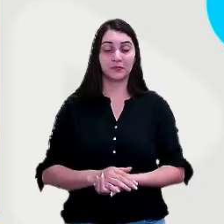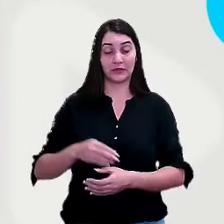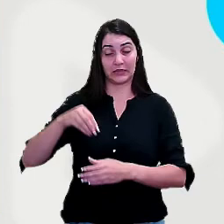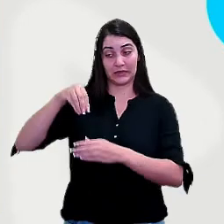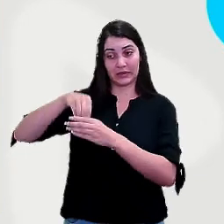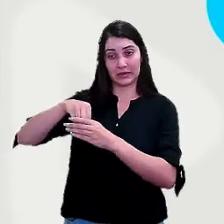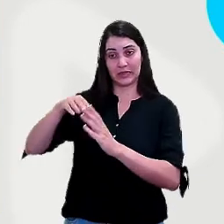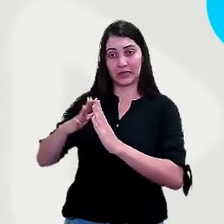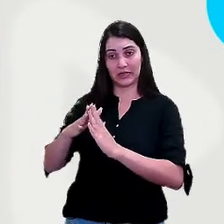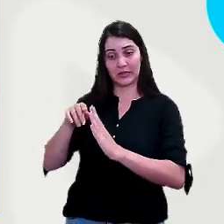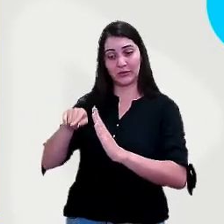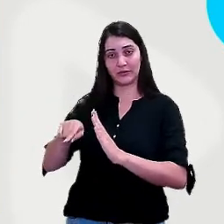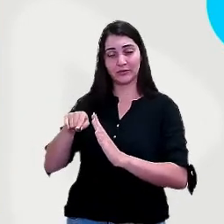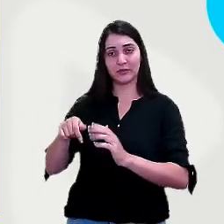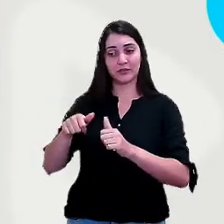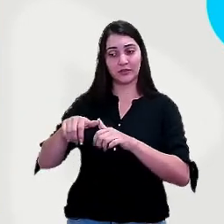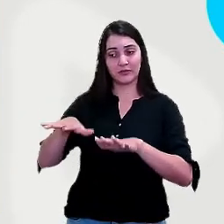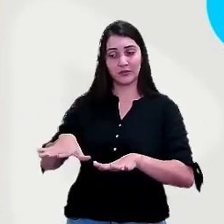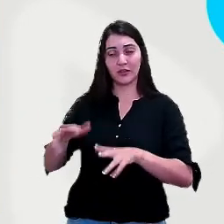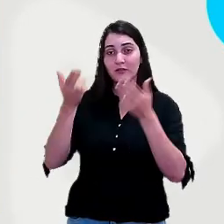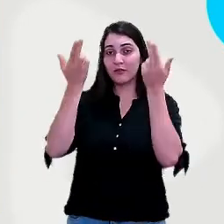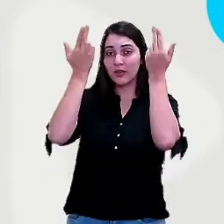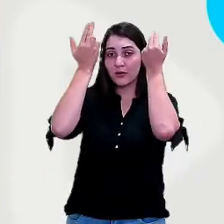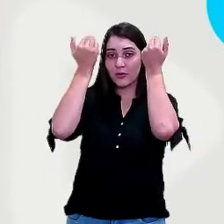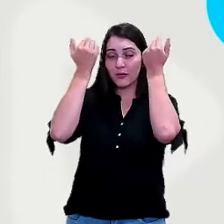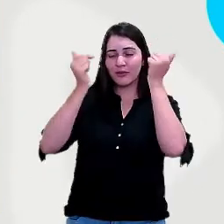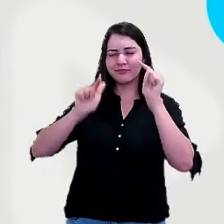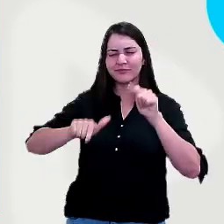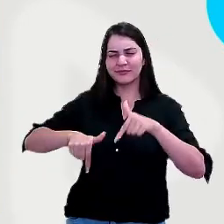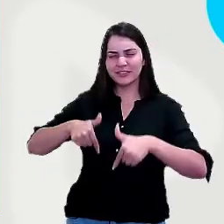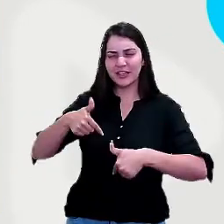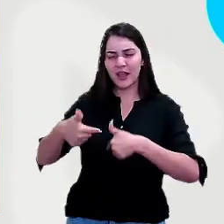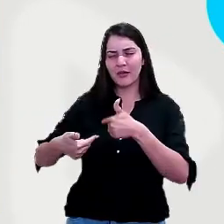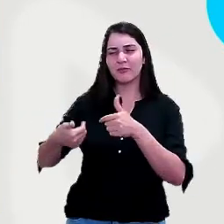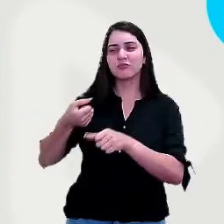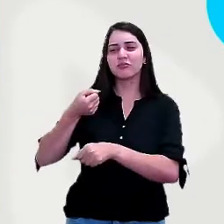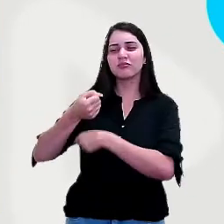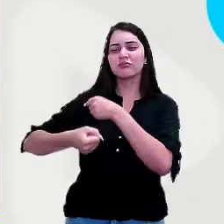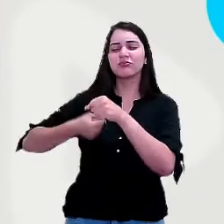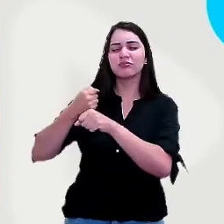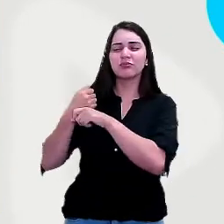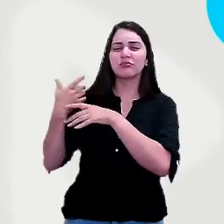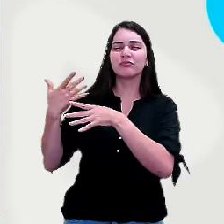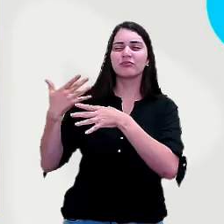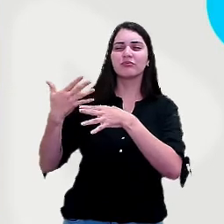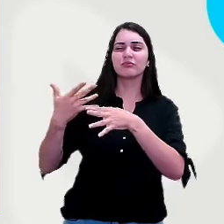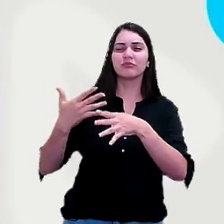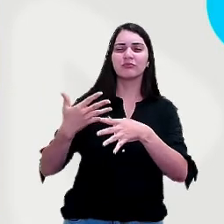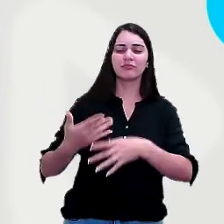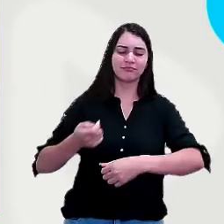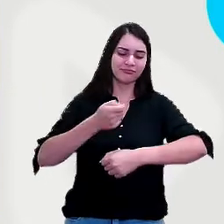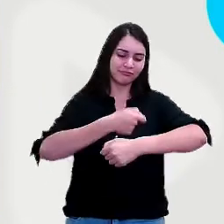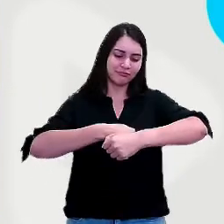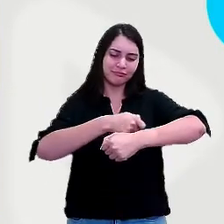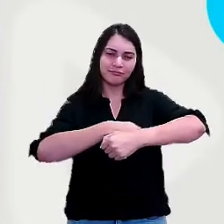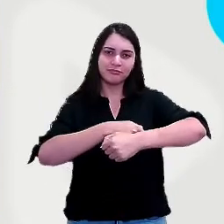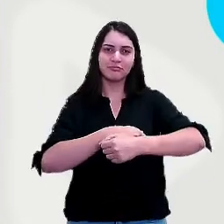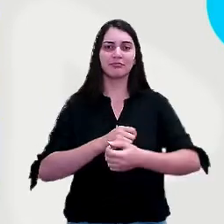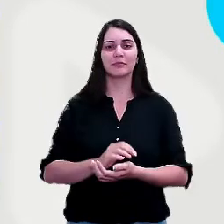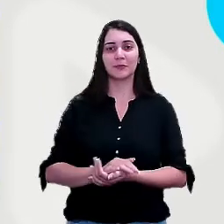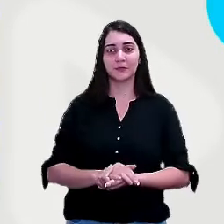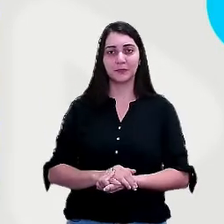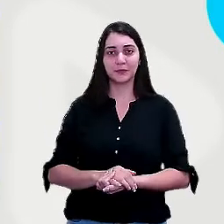Dentro da casa ficava a coelha, trabalhando o ano inteiro, com seu talento confeiteiro.